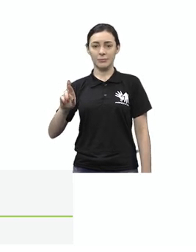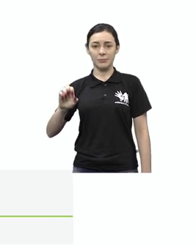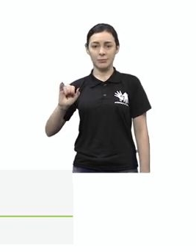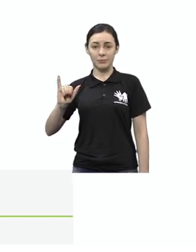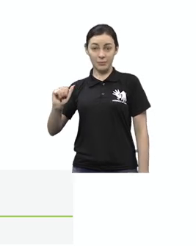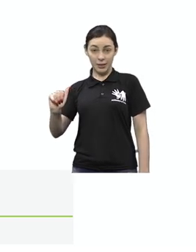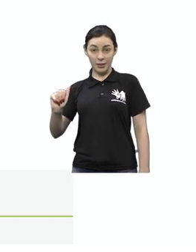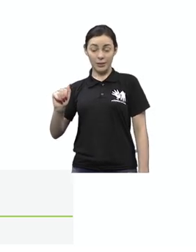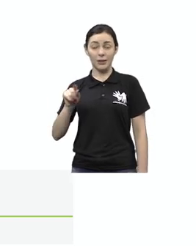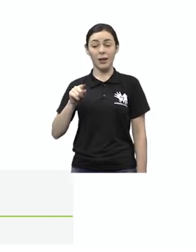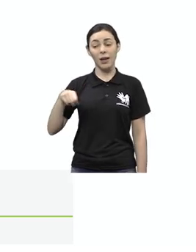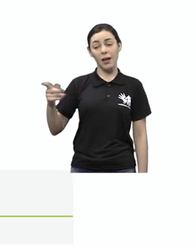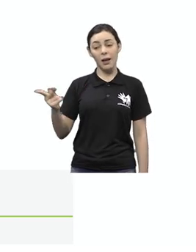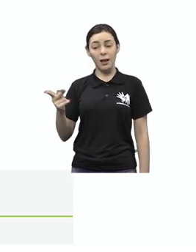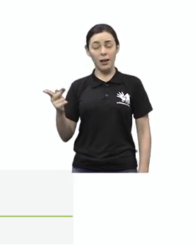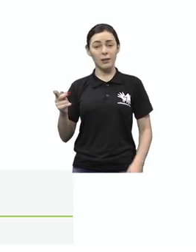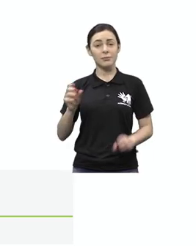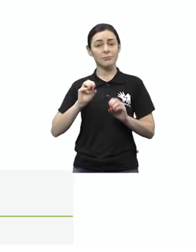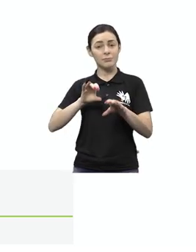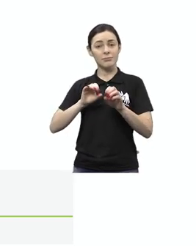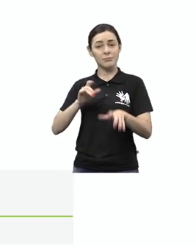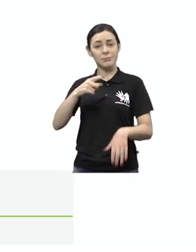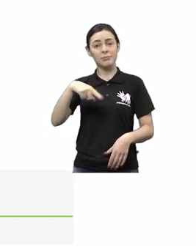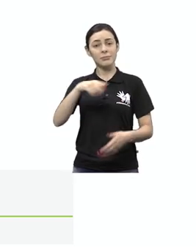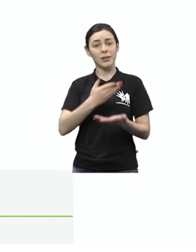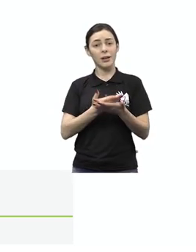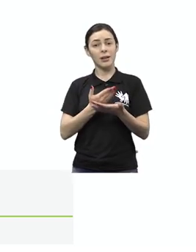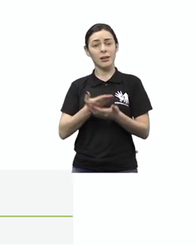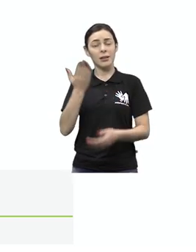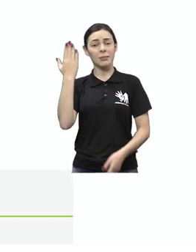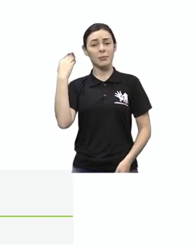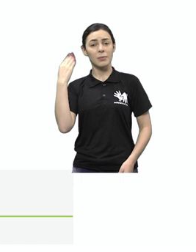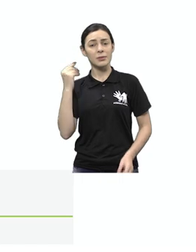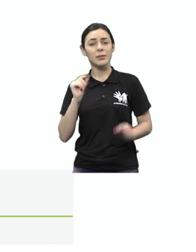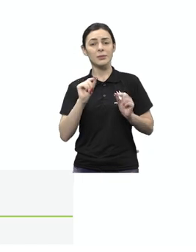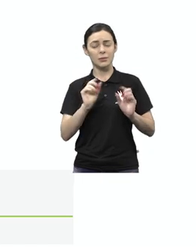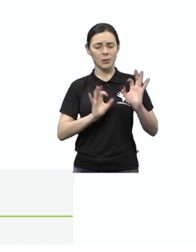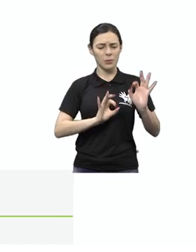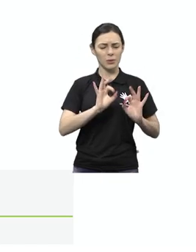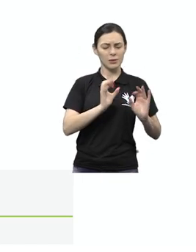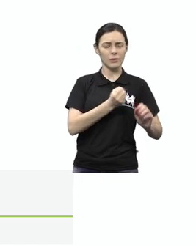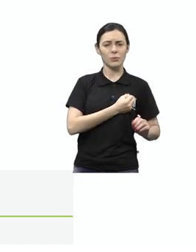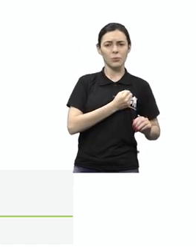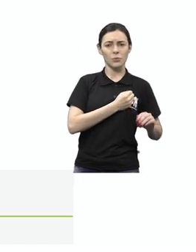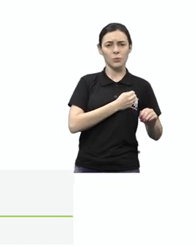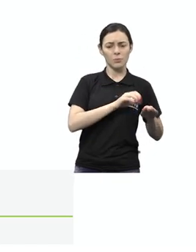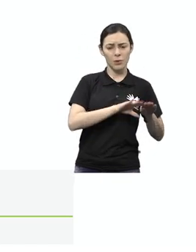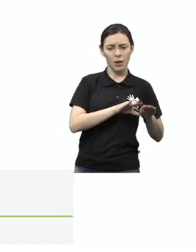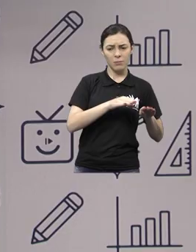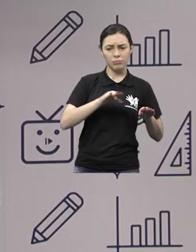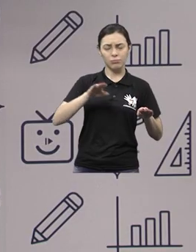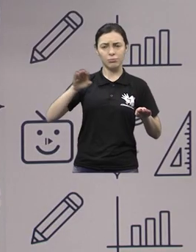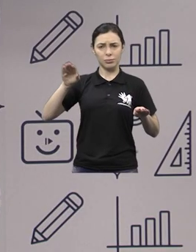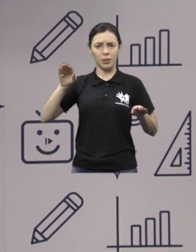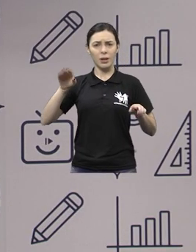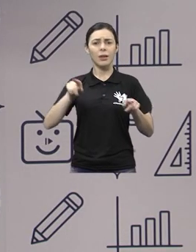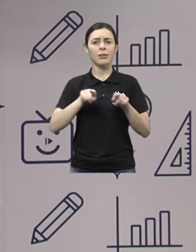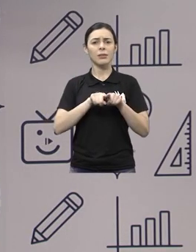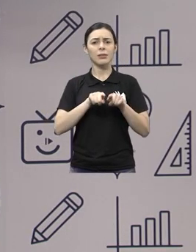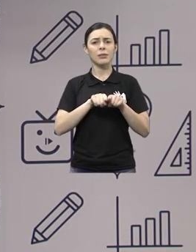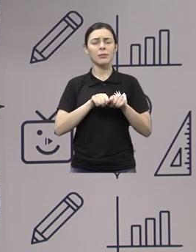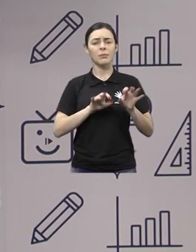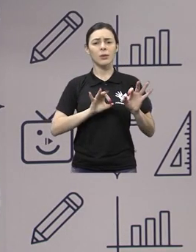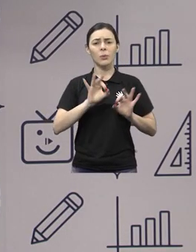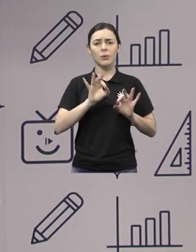com vocês a ordem crescente e decrescente. Mas elas também